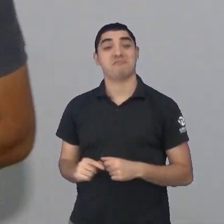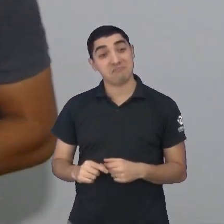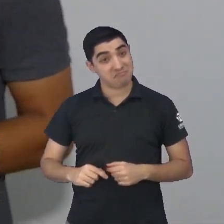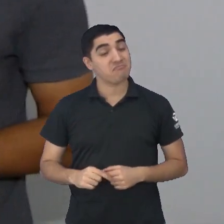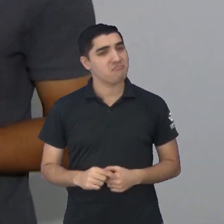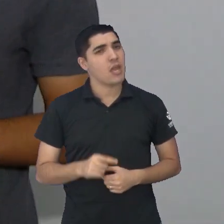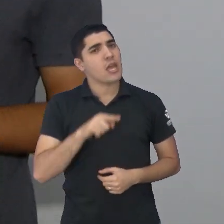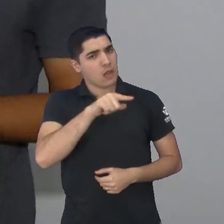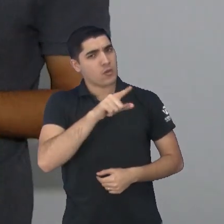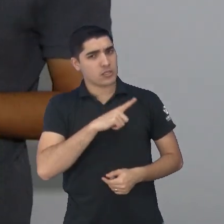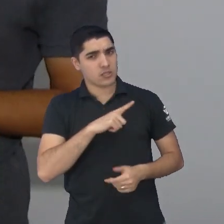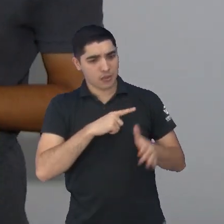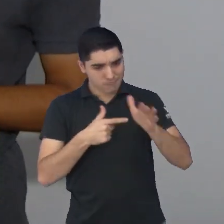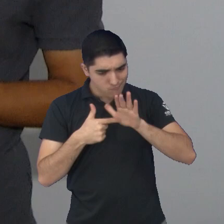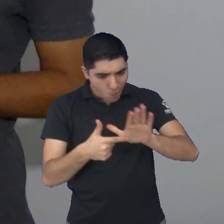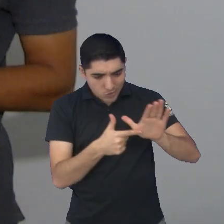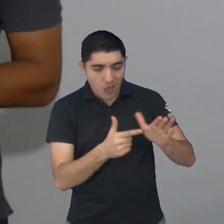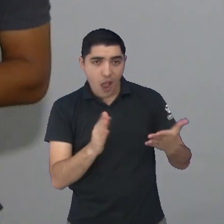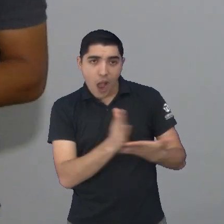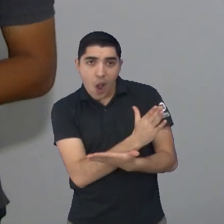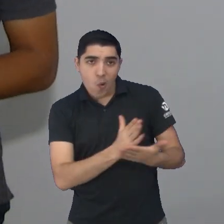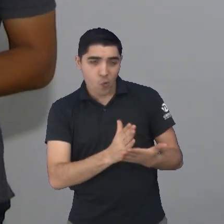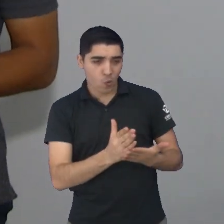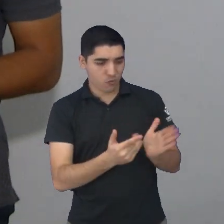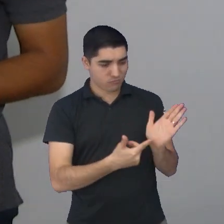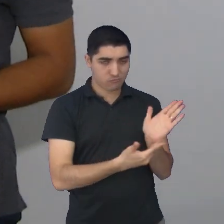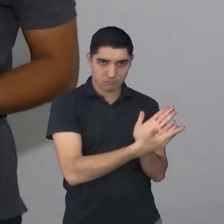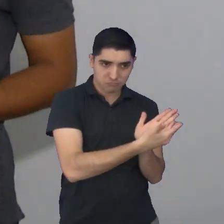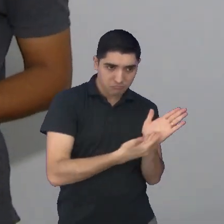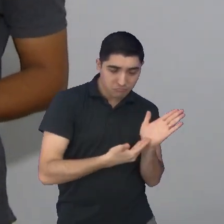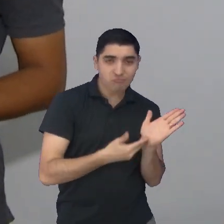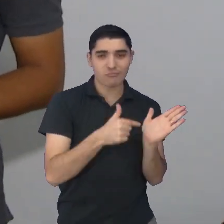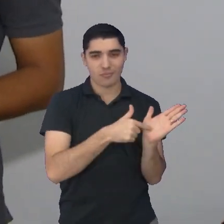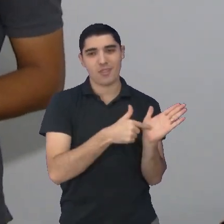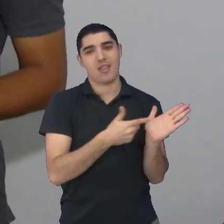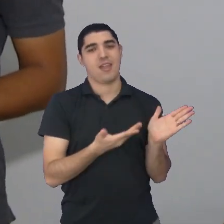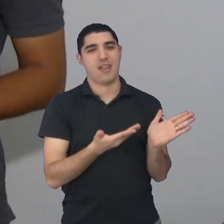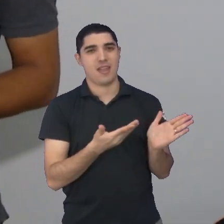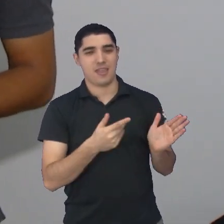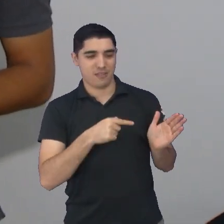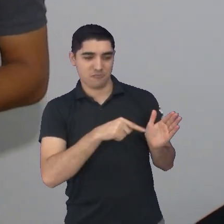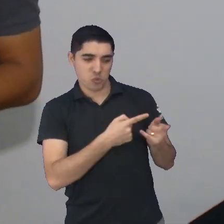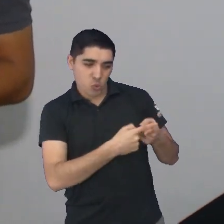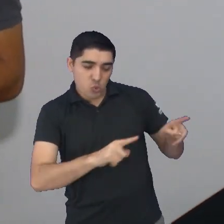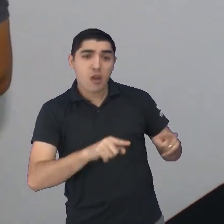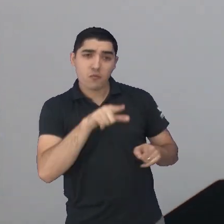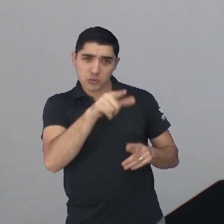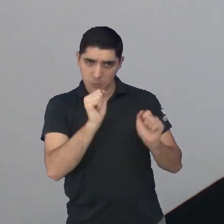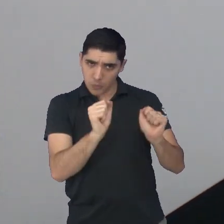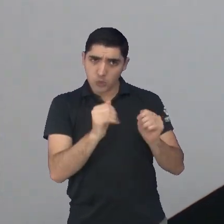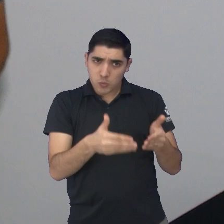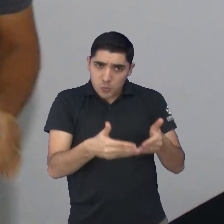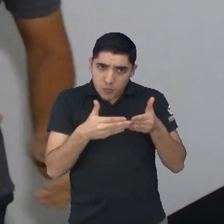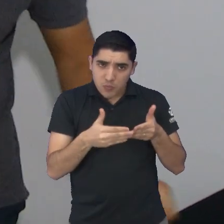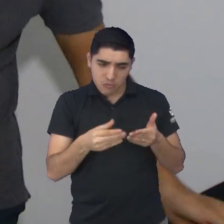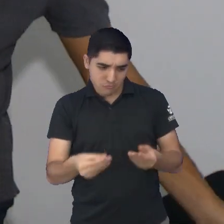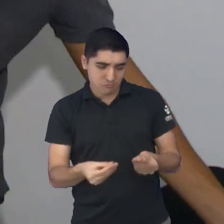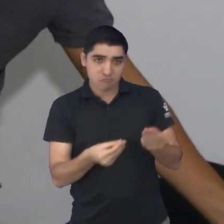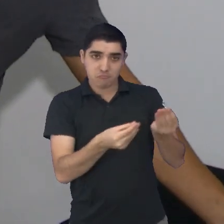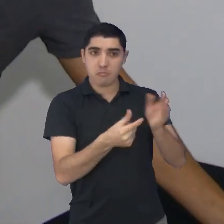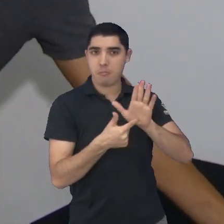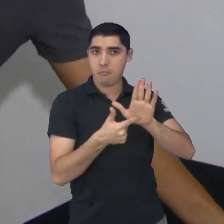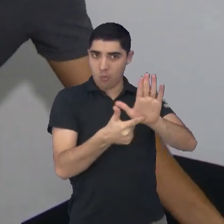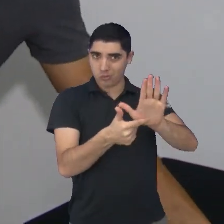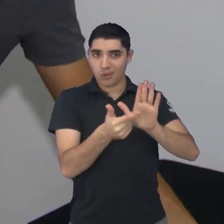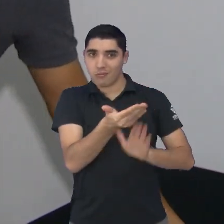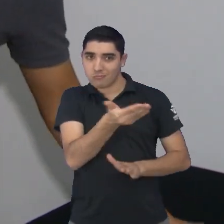até trouxe aqui, né, algumas facas que são usadas por churrasqueiros. Eu queria que você pegasse para a gente poder mostrar ali para o